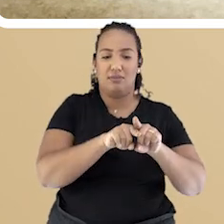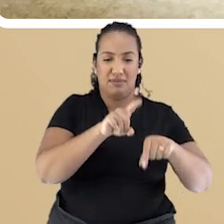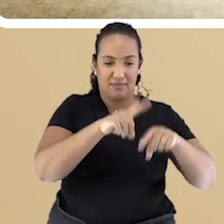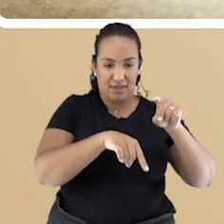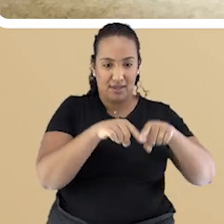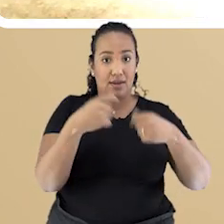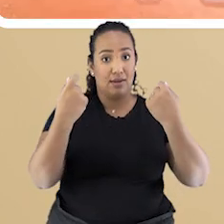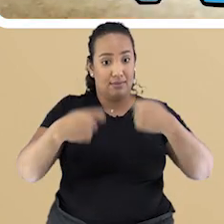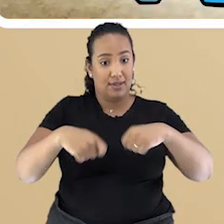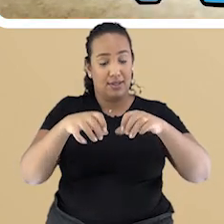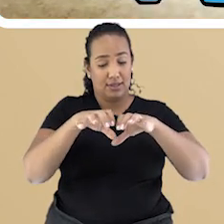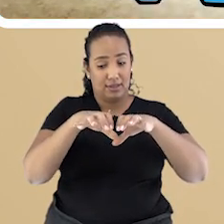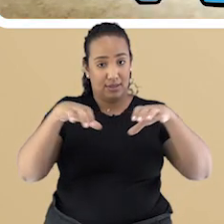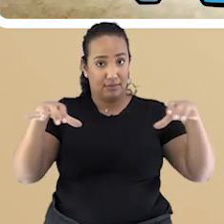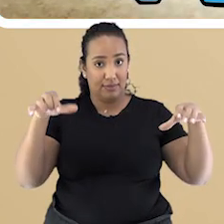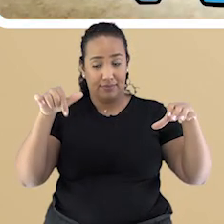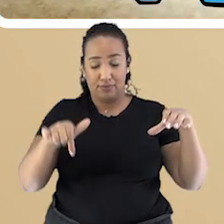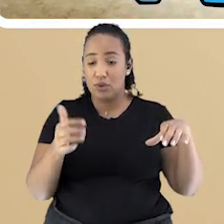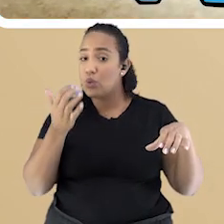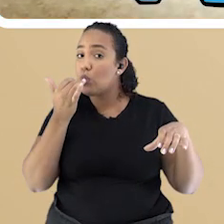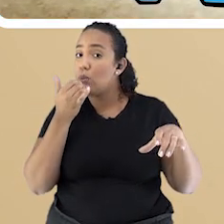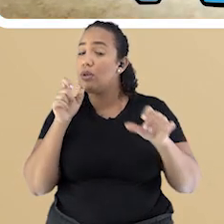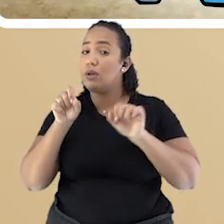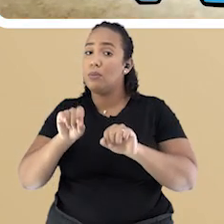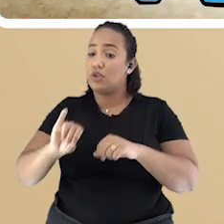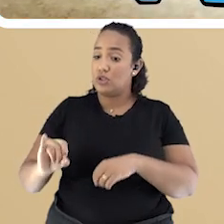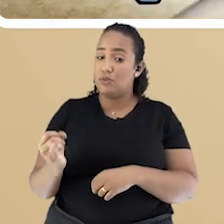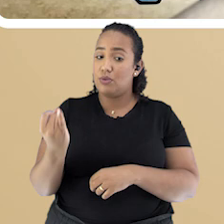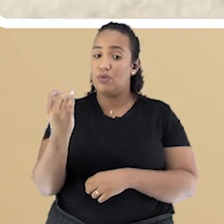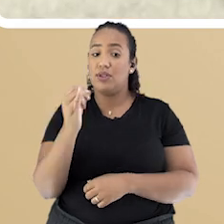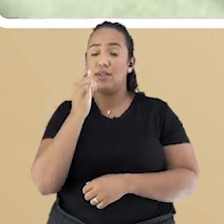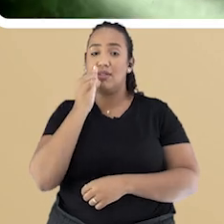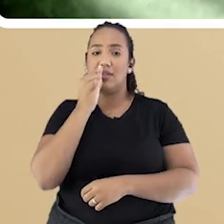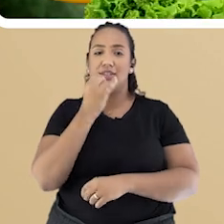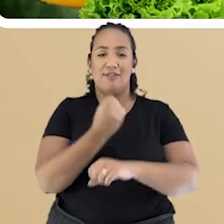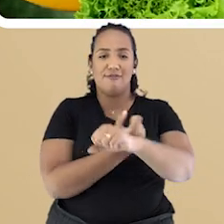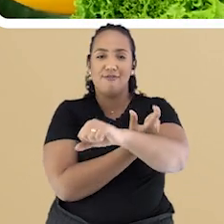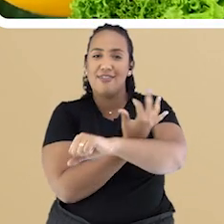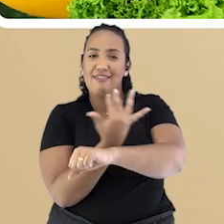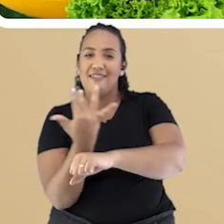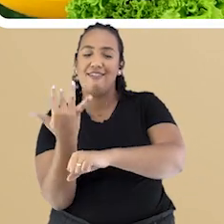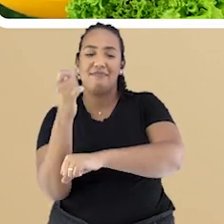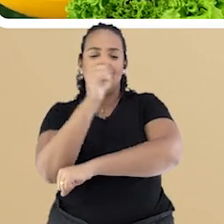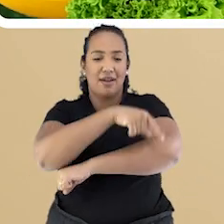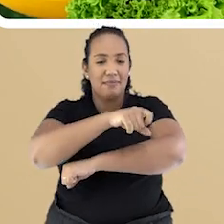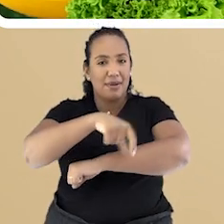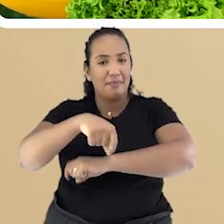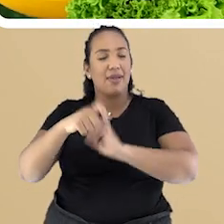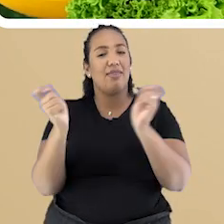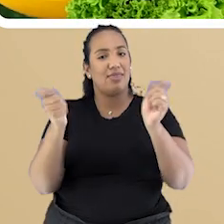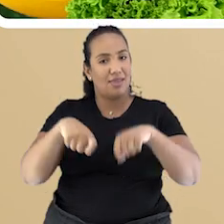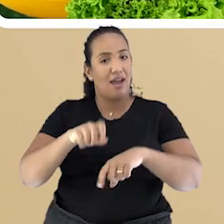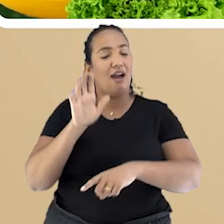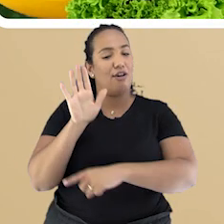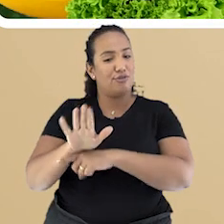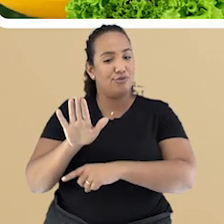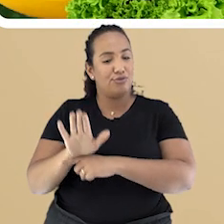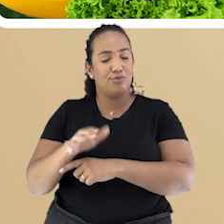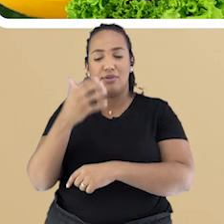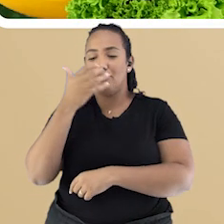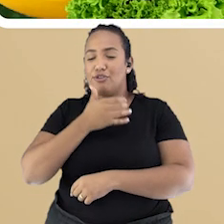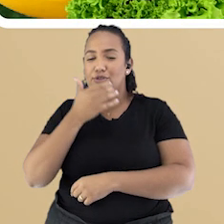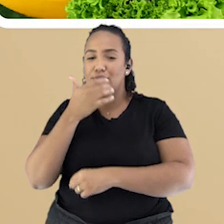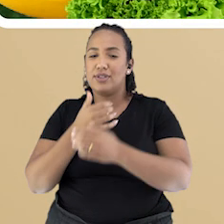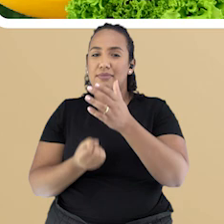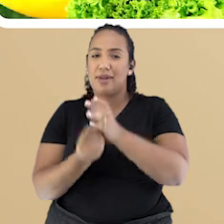e recicláveis. O resíduo orgânico pode ser aproveitado numa composteira e você terá adubo para plantas, hortas, pomares e produzir